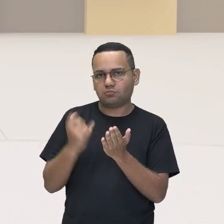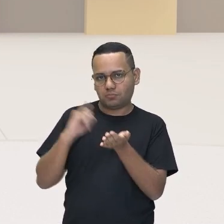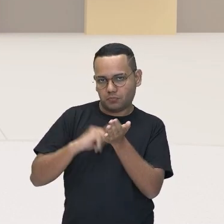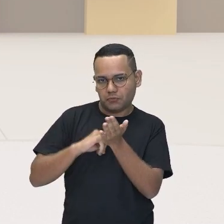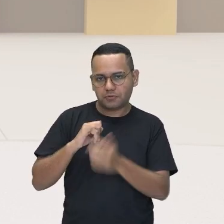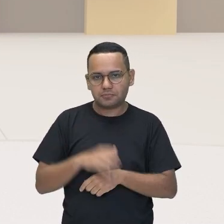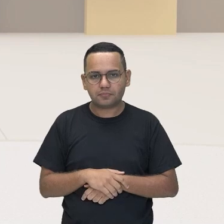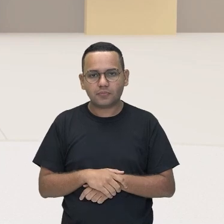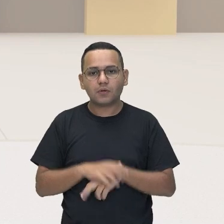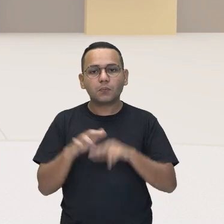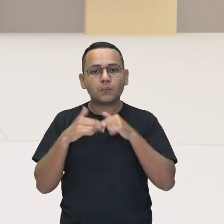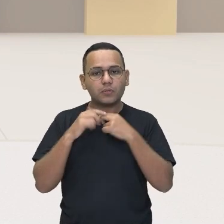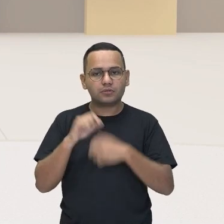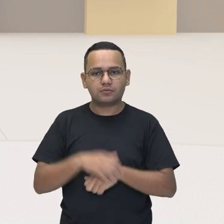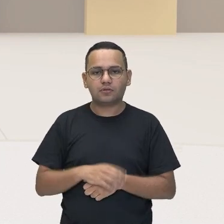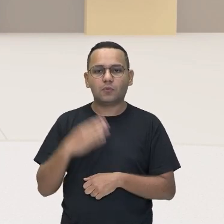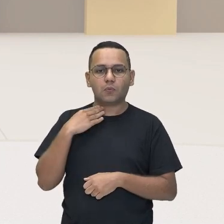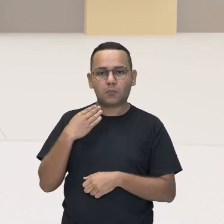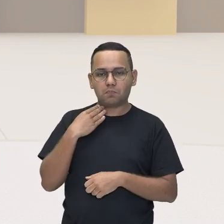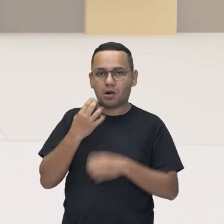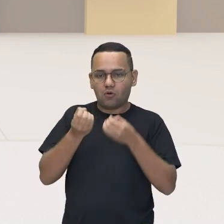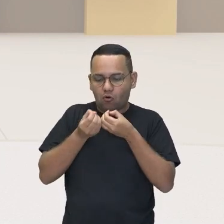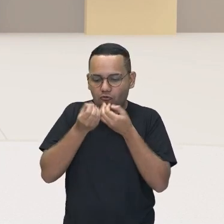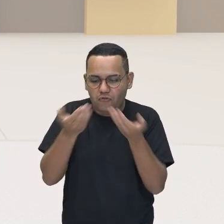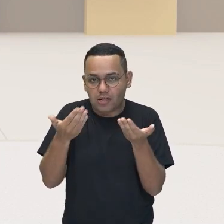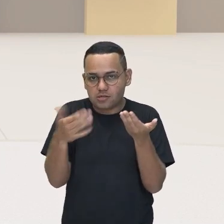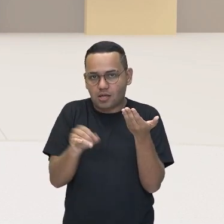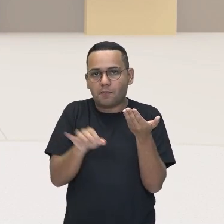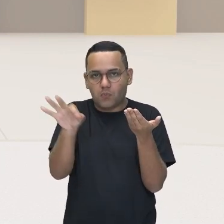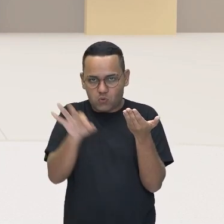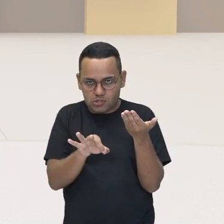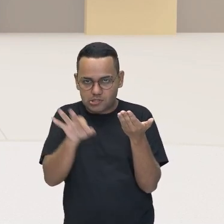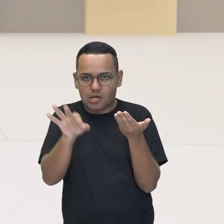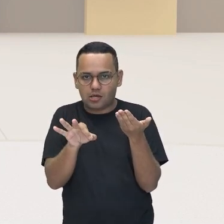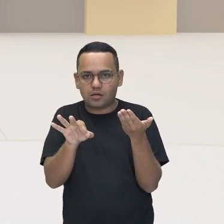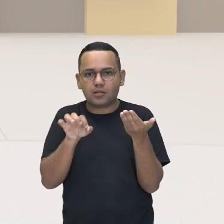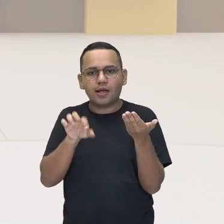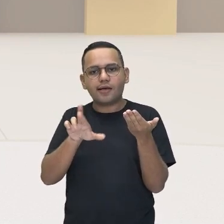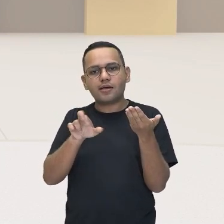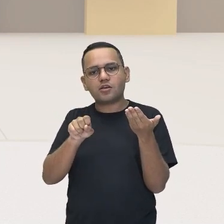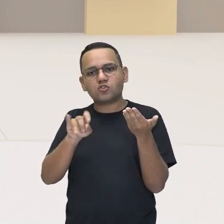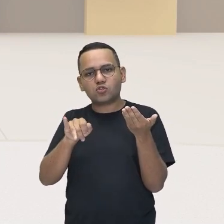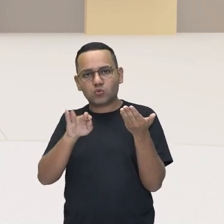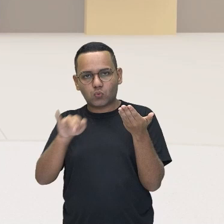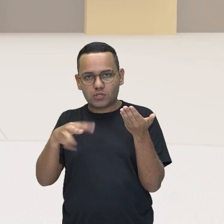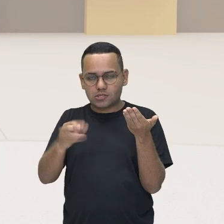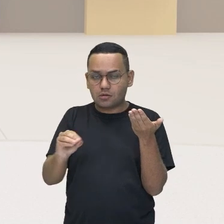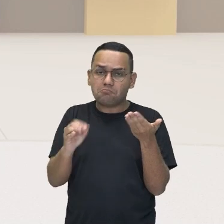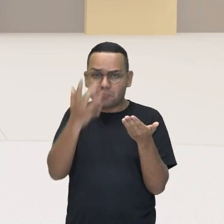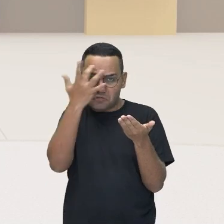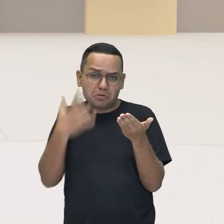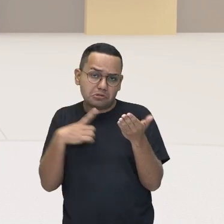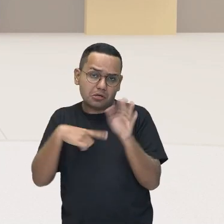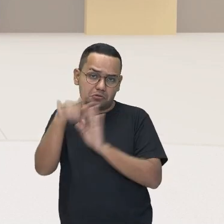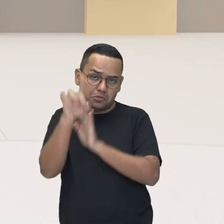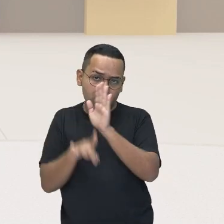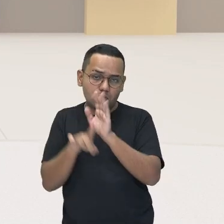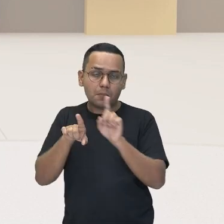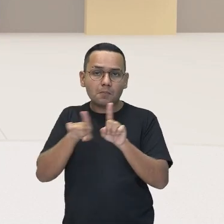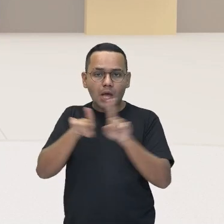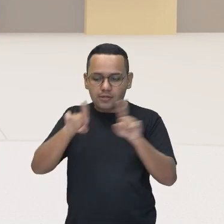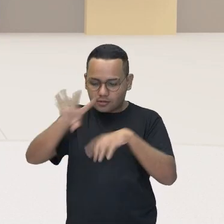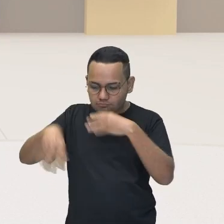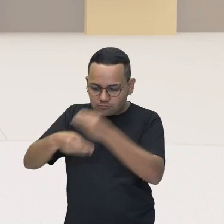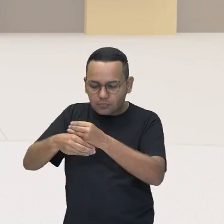até 100% do valor da restituição, que já sabe que o cliente tem direito, acrescendo juros e